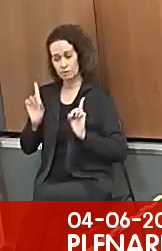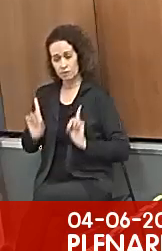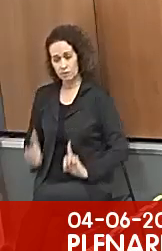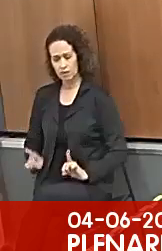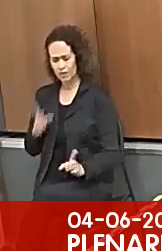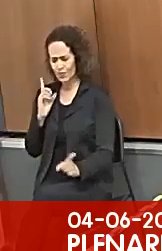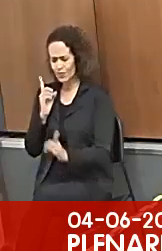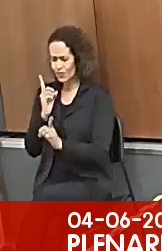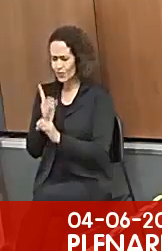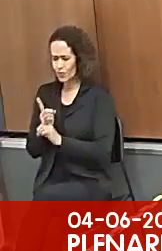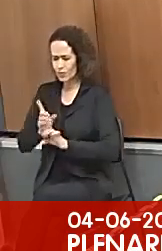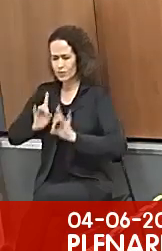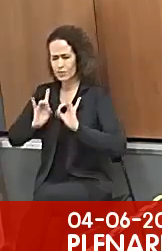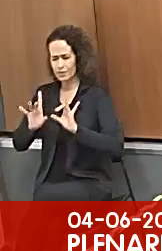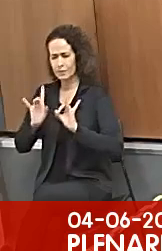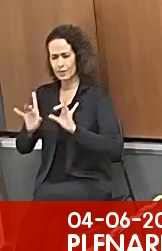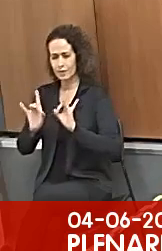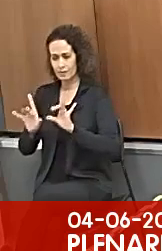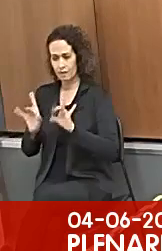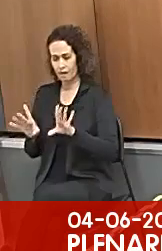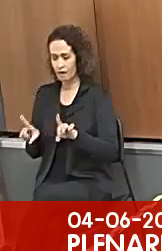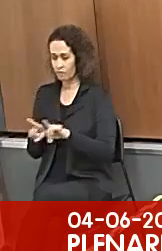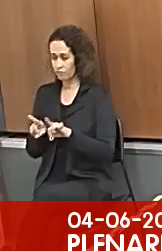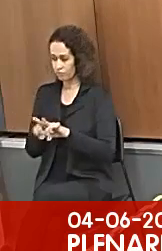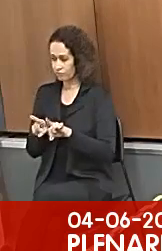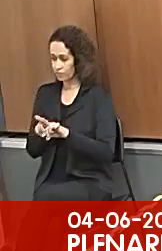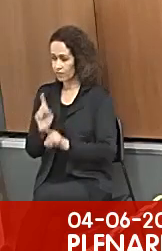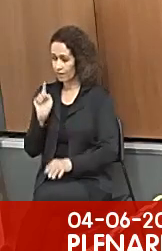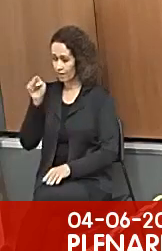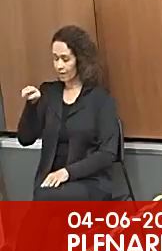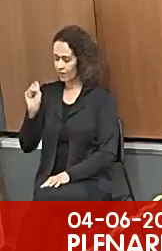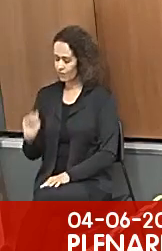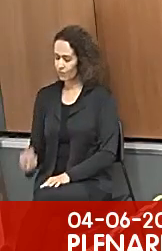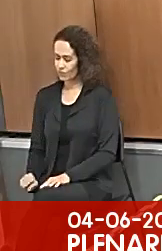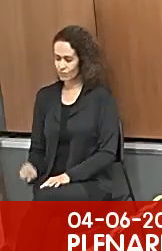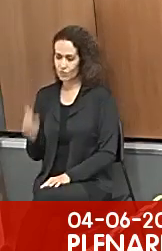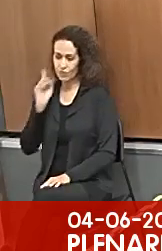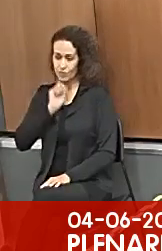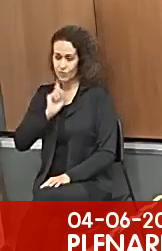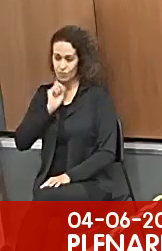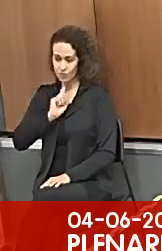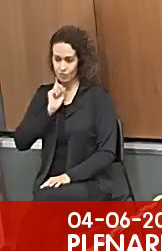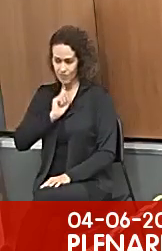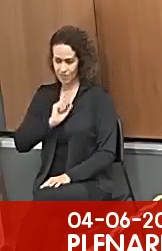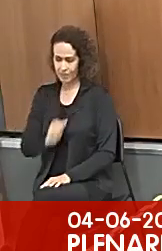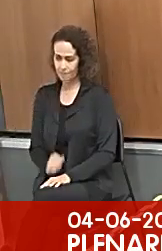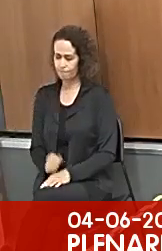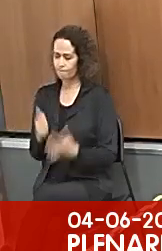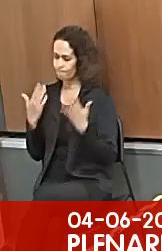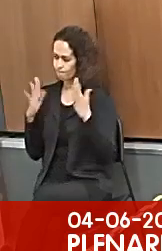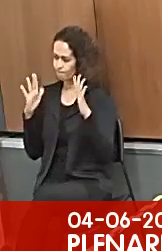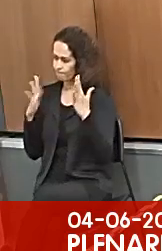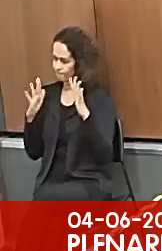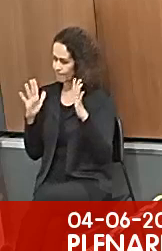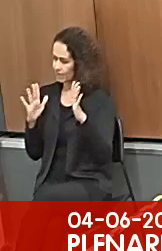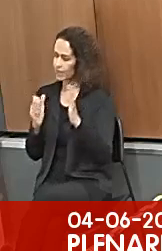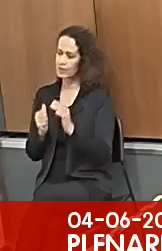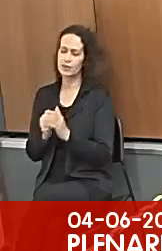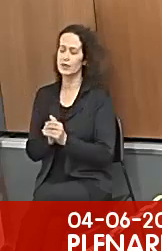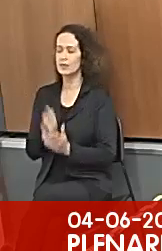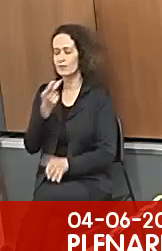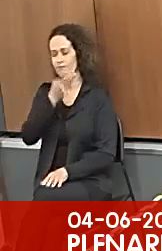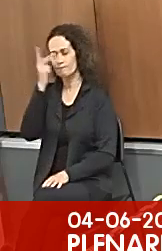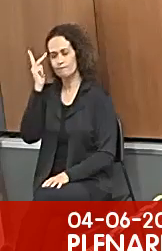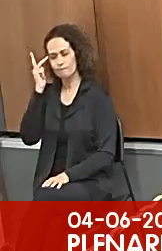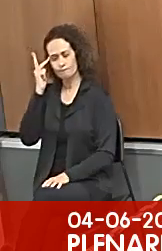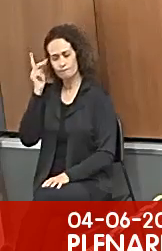realmente retomou a frente do sul de Minas em defesa das pessoas com deficiência. Quero parabenizar nosso anfitrião, que é lá